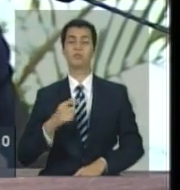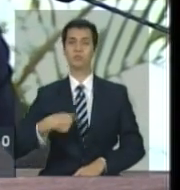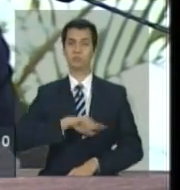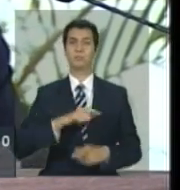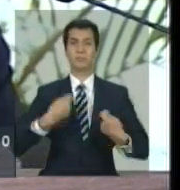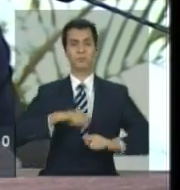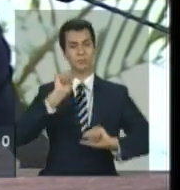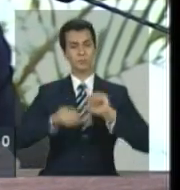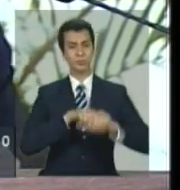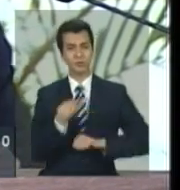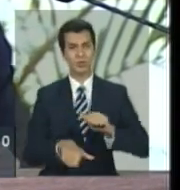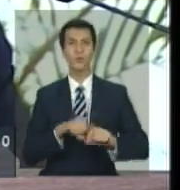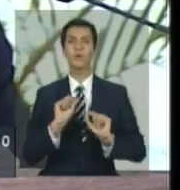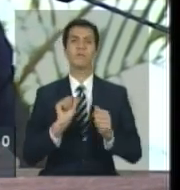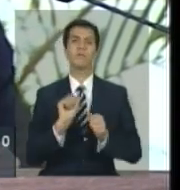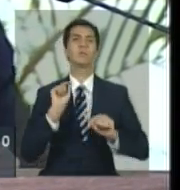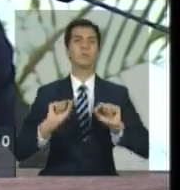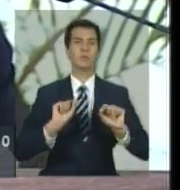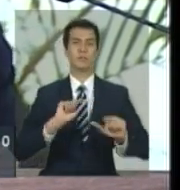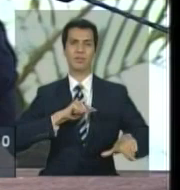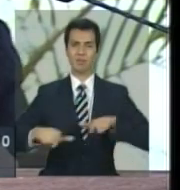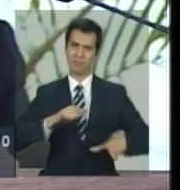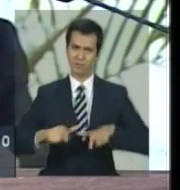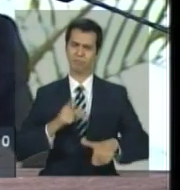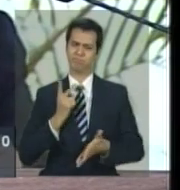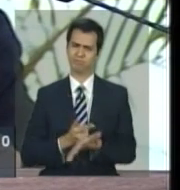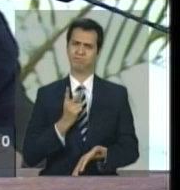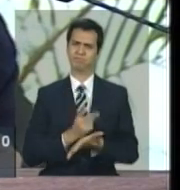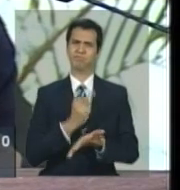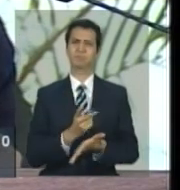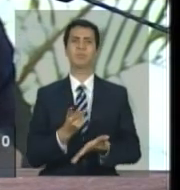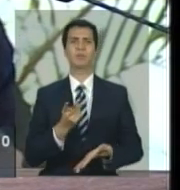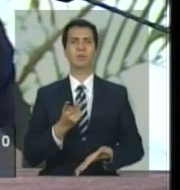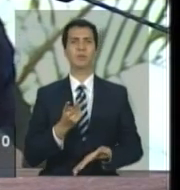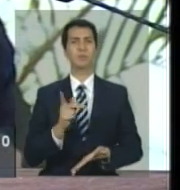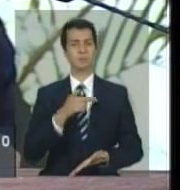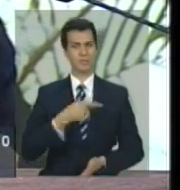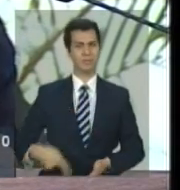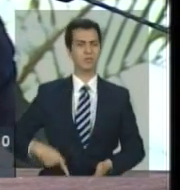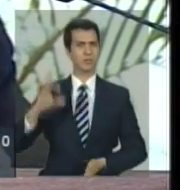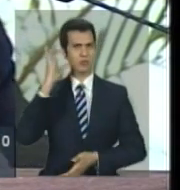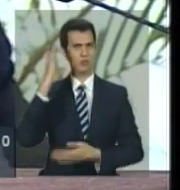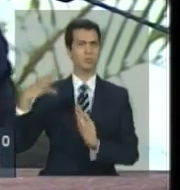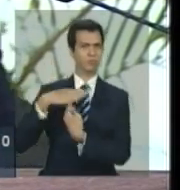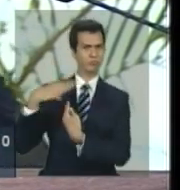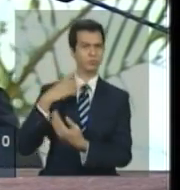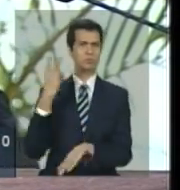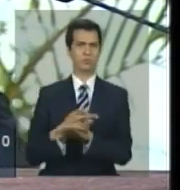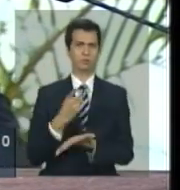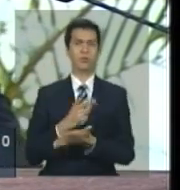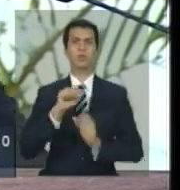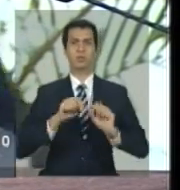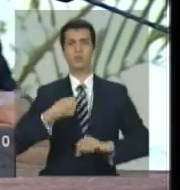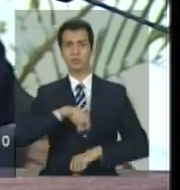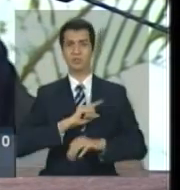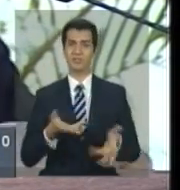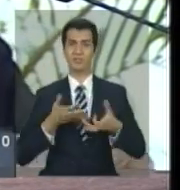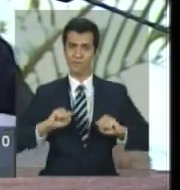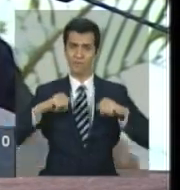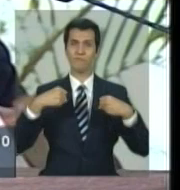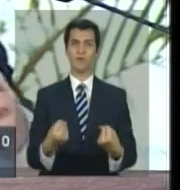realidade, é necessário continuar trabalhando, como temos feito, sob orientação da nossa presidenta, para garantir o